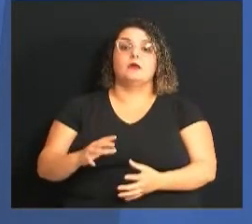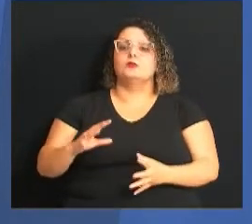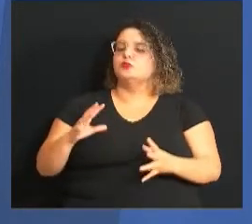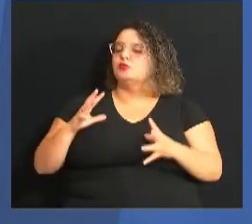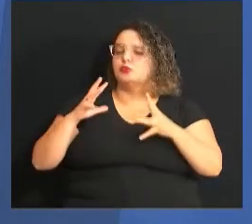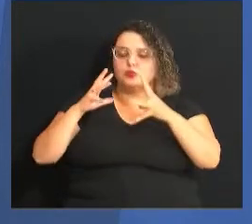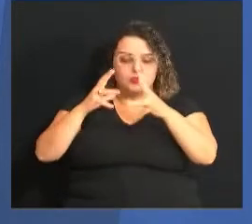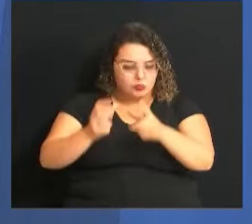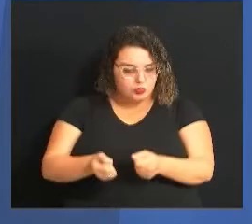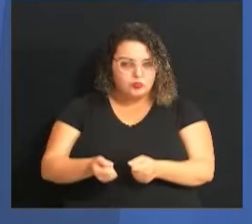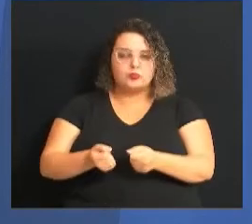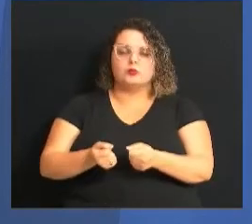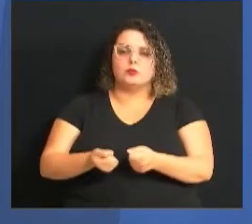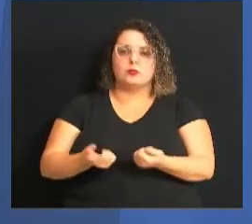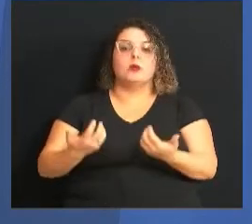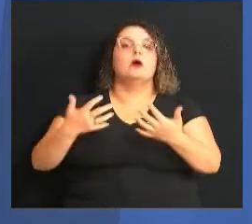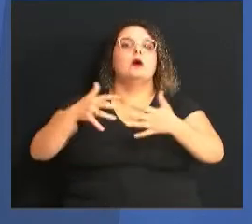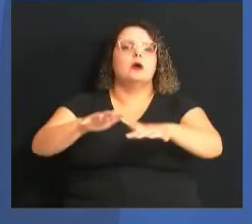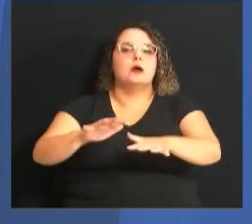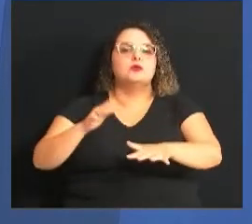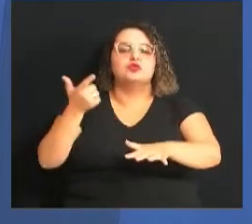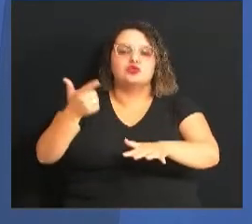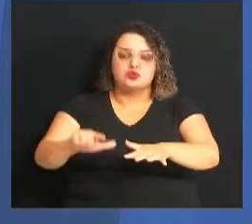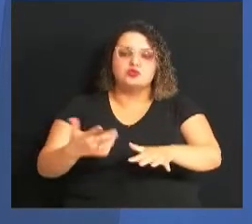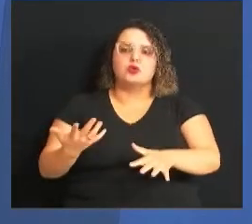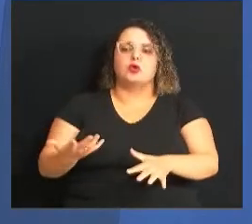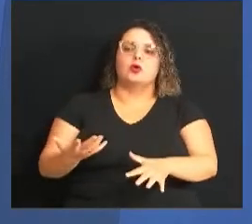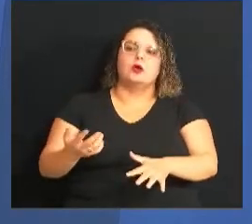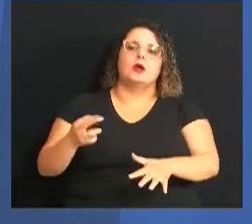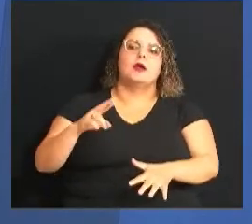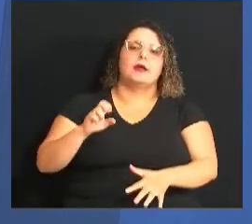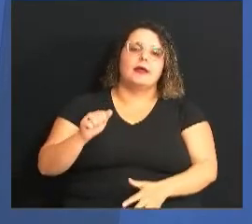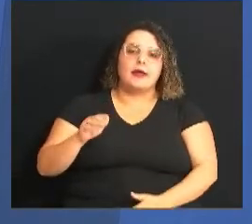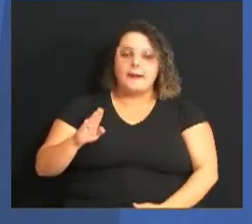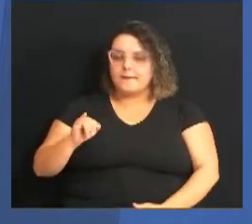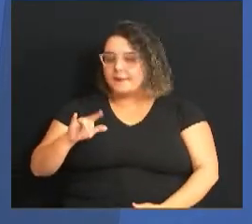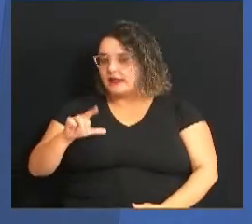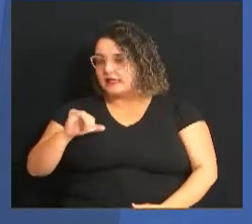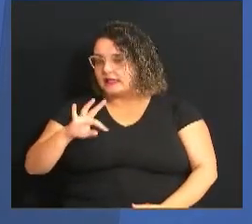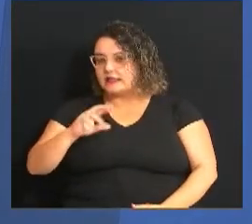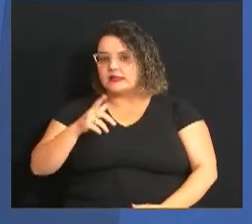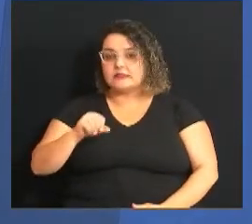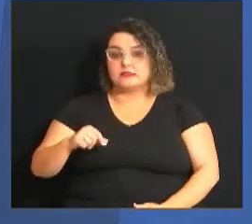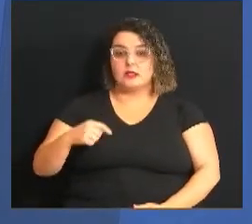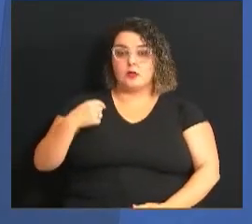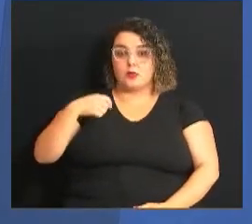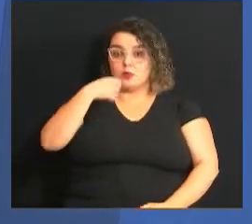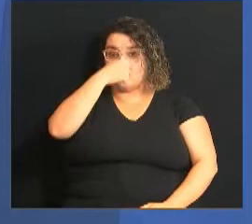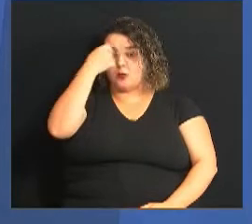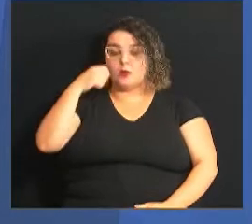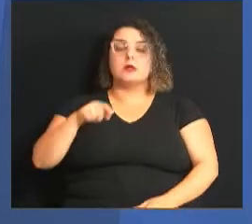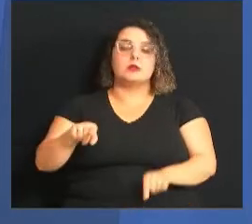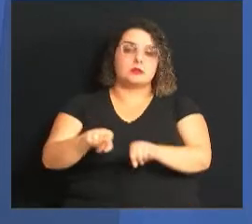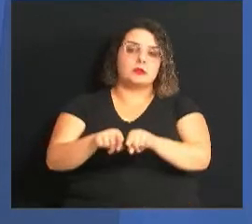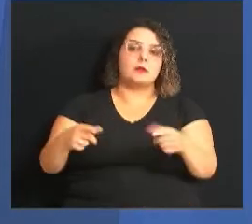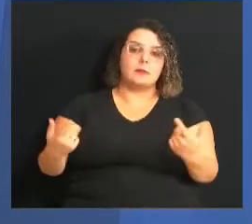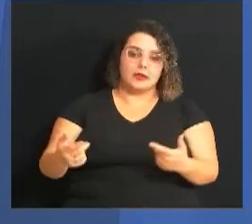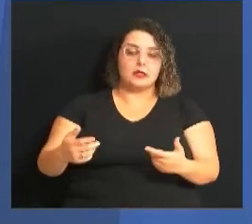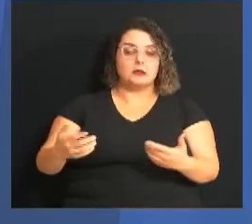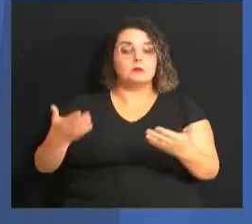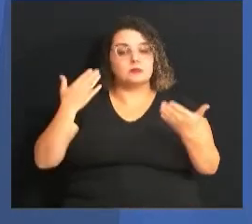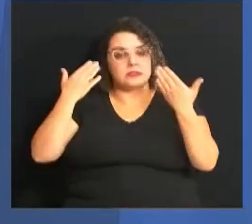a sua ampla reinserção social por meio da reabilitação física, estética e psicológica. Pelo